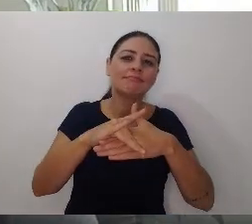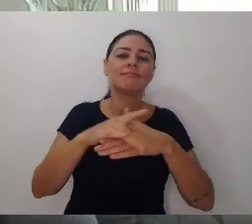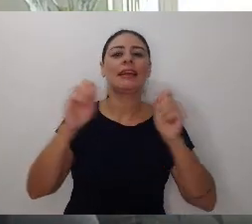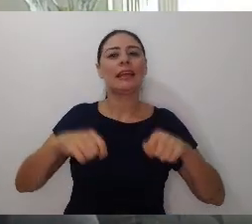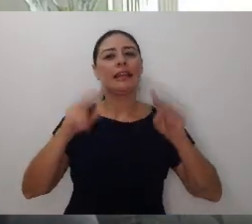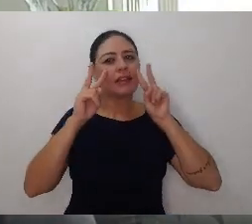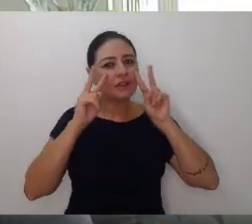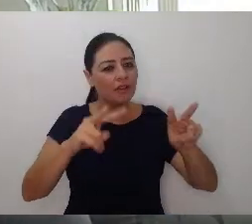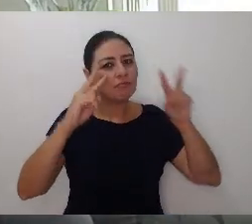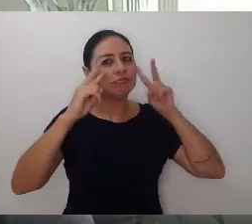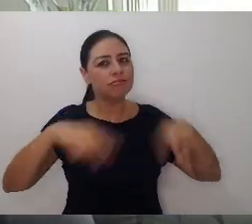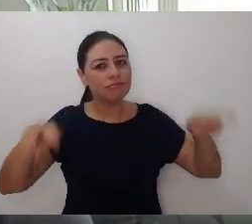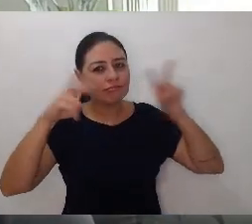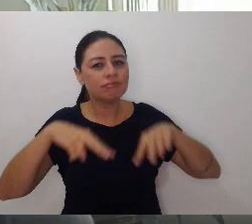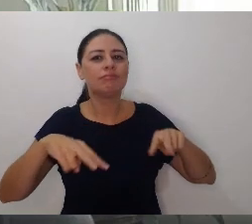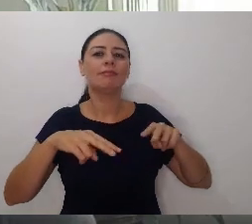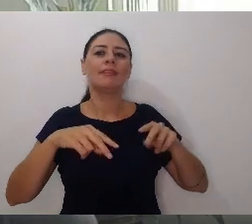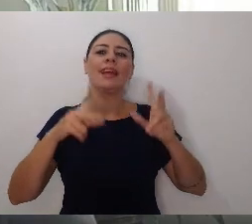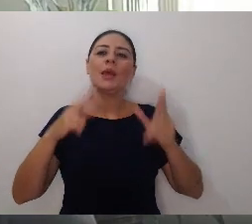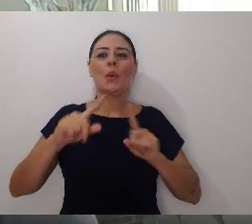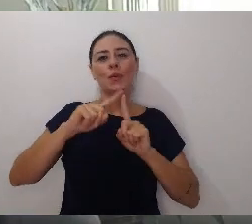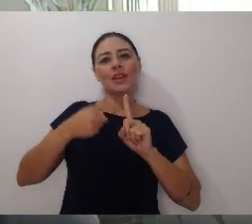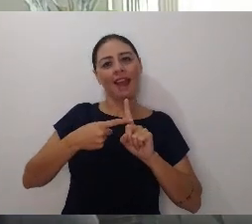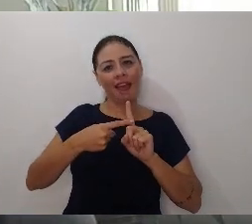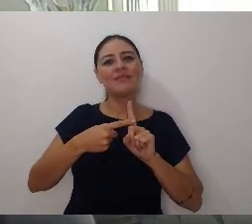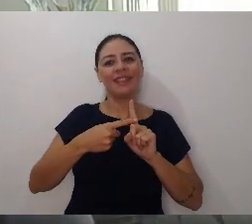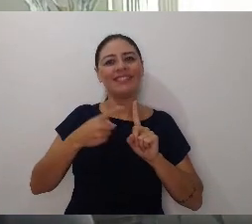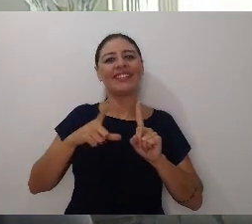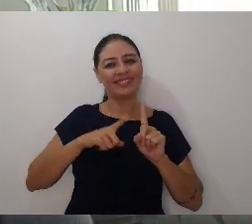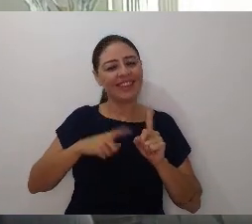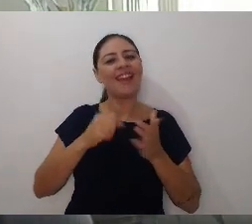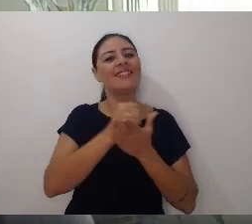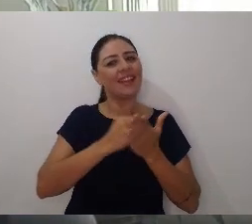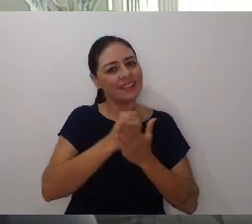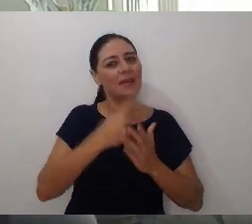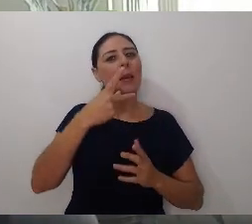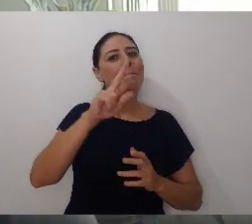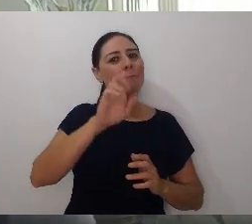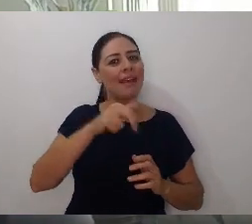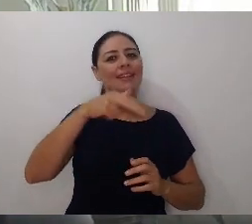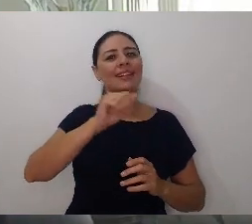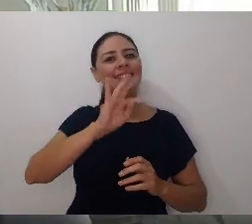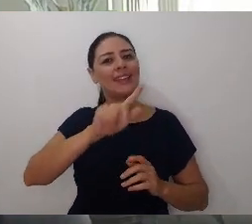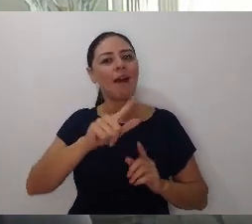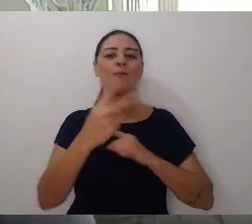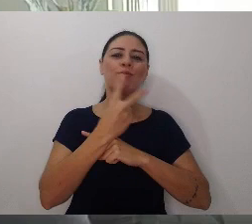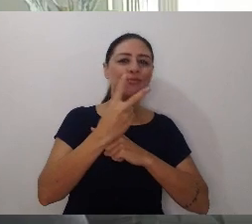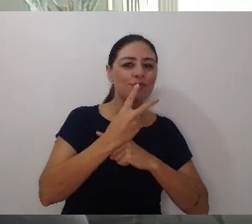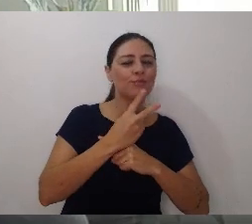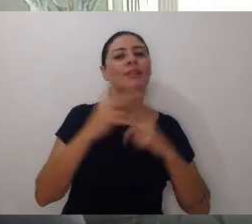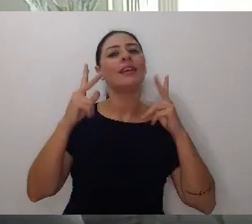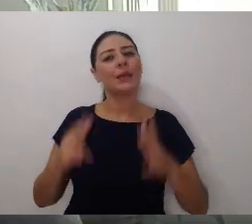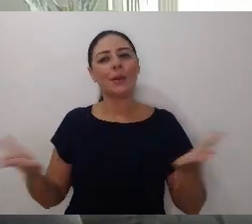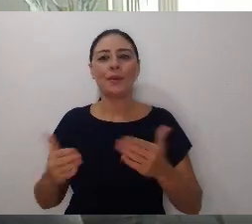ali na concepção, no visual, olhando essa criança que está sendo gerada, e se nós, enquanto sujeitos,